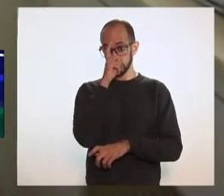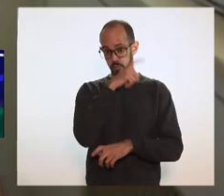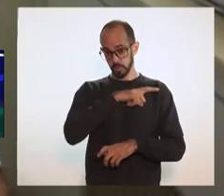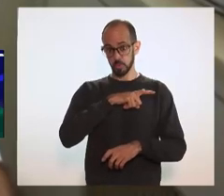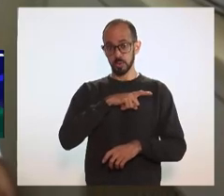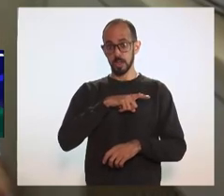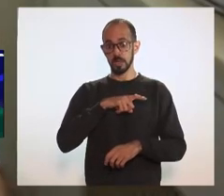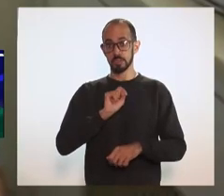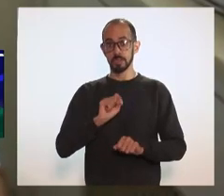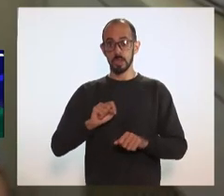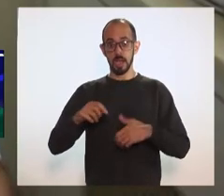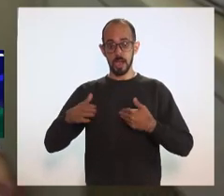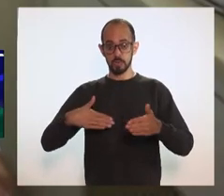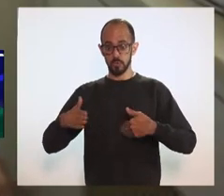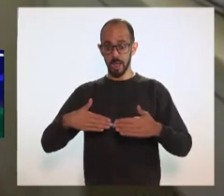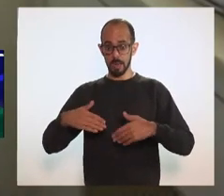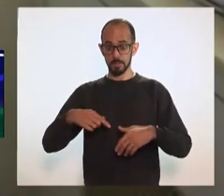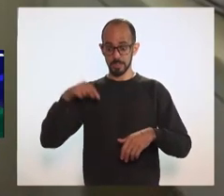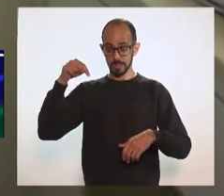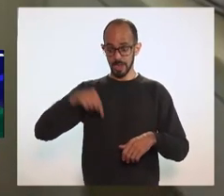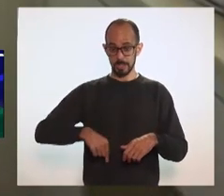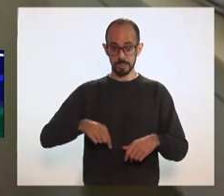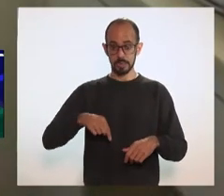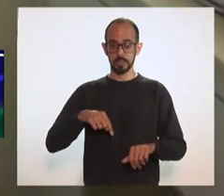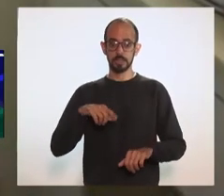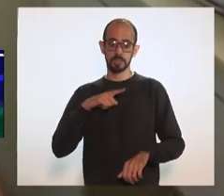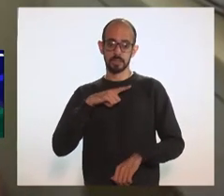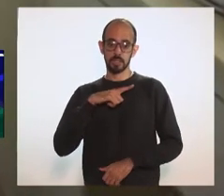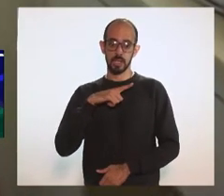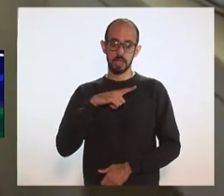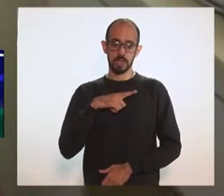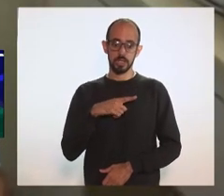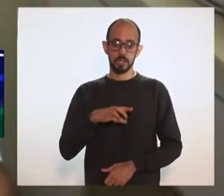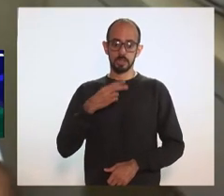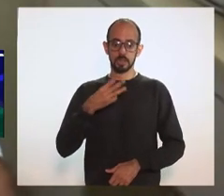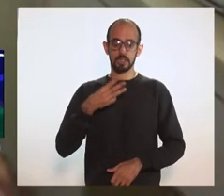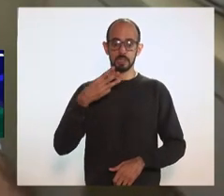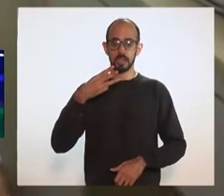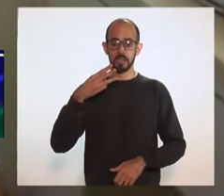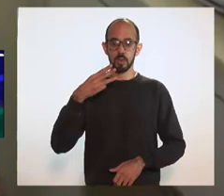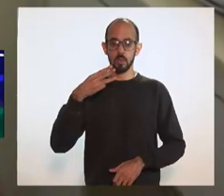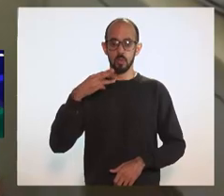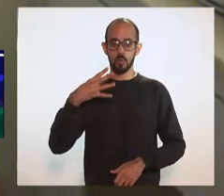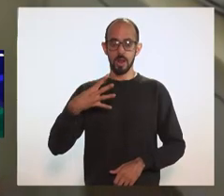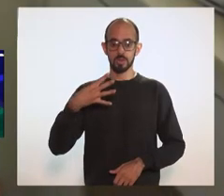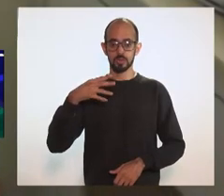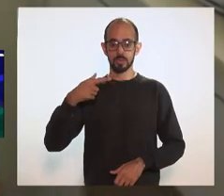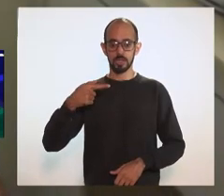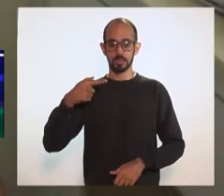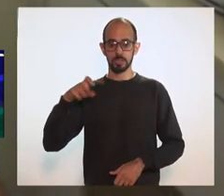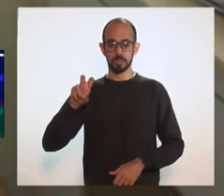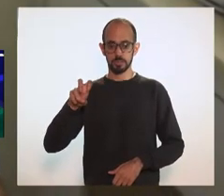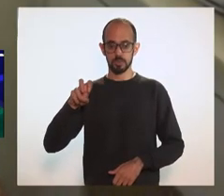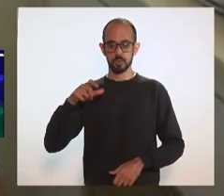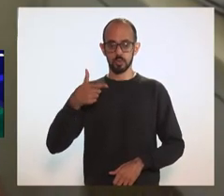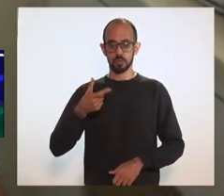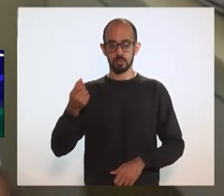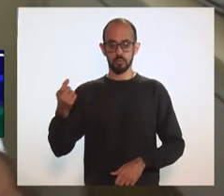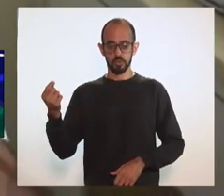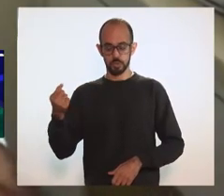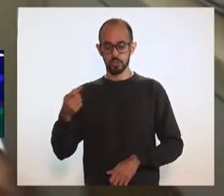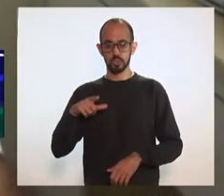instaladas, com a aprovação do projeto de lei 3475 de 20, têm previsão de investir no estado do Rio de